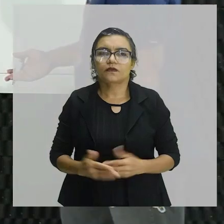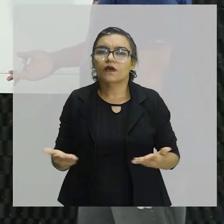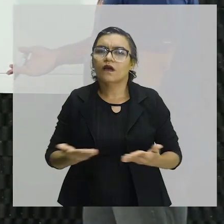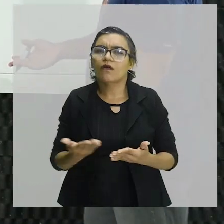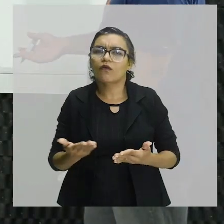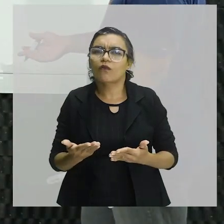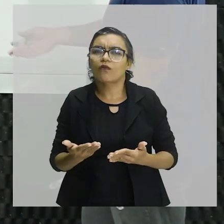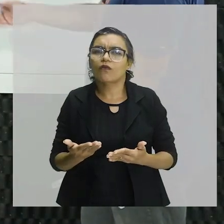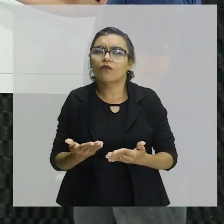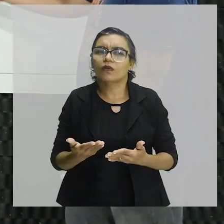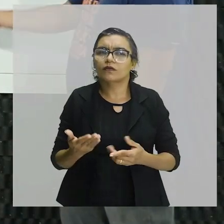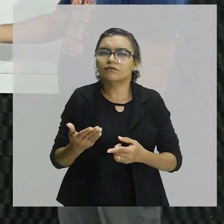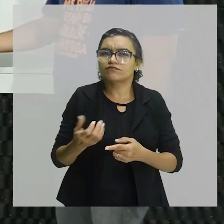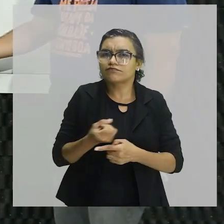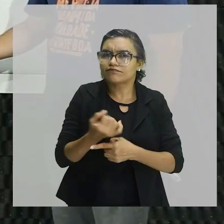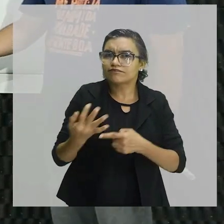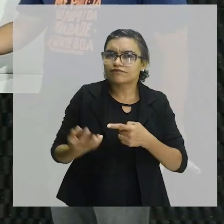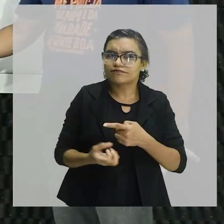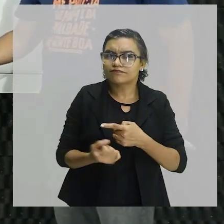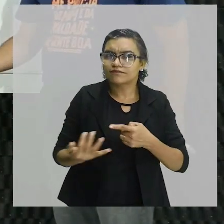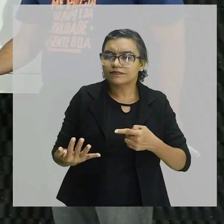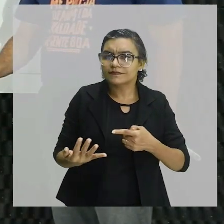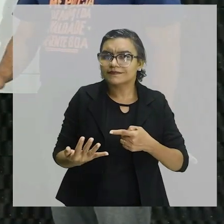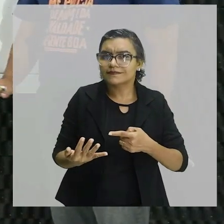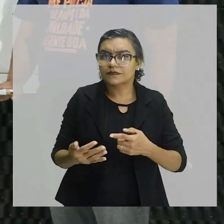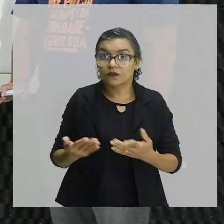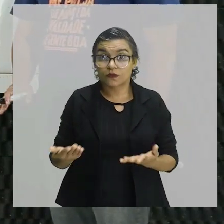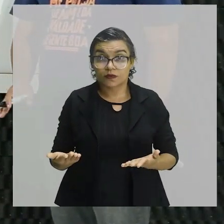divisão, né? Tem que fazer, né? 50 dividido por